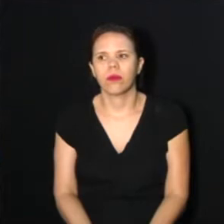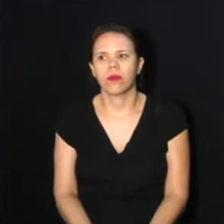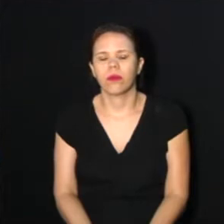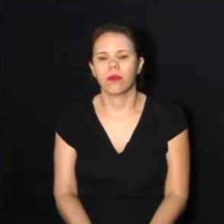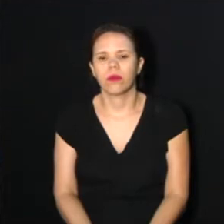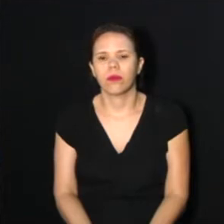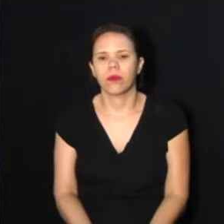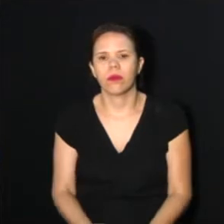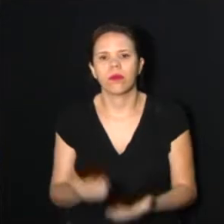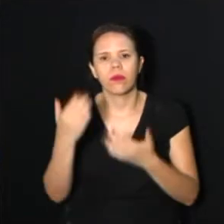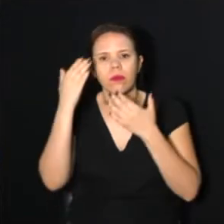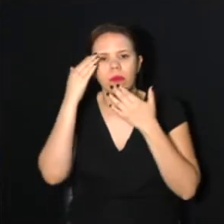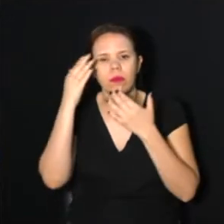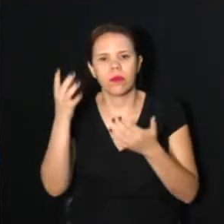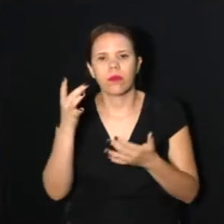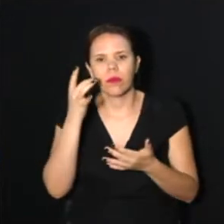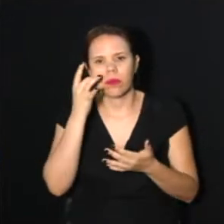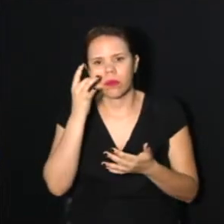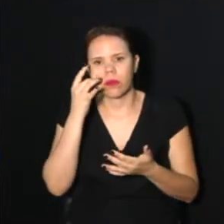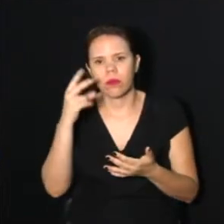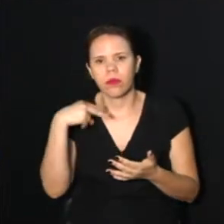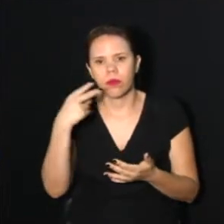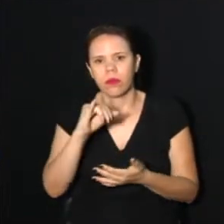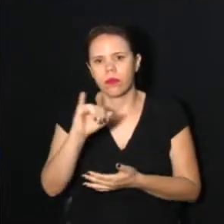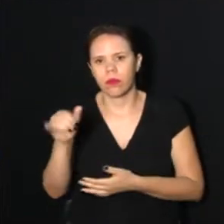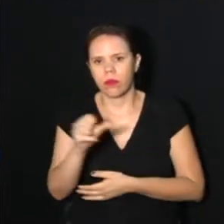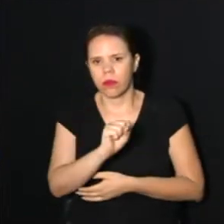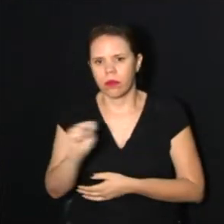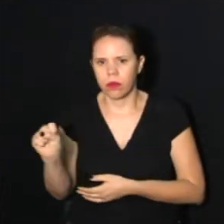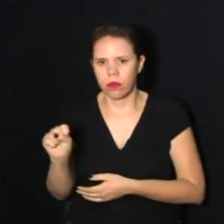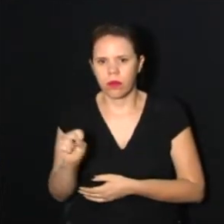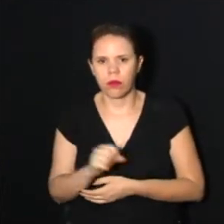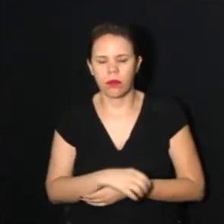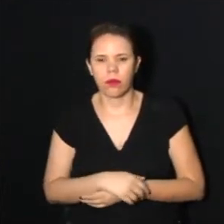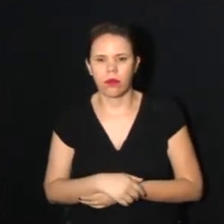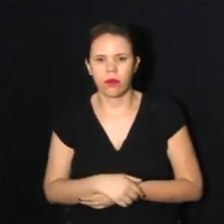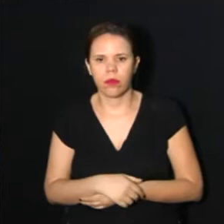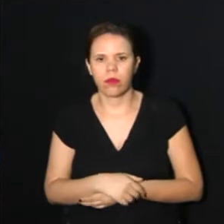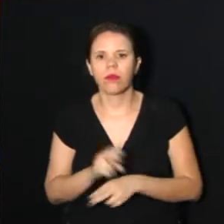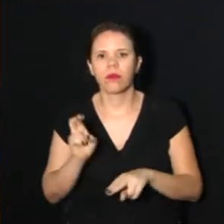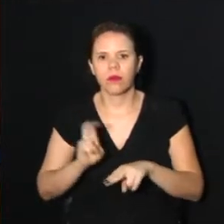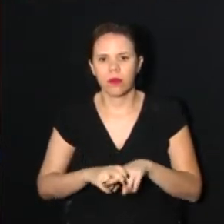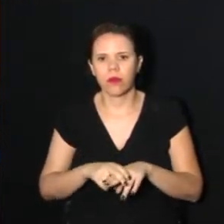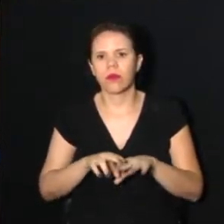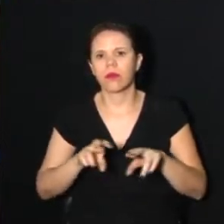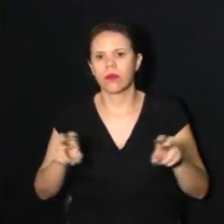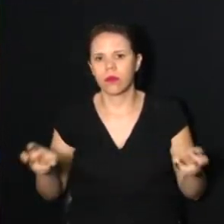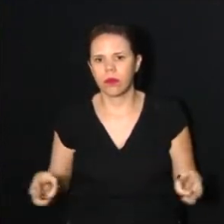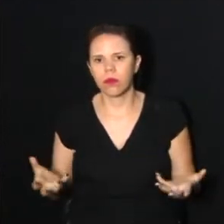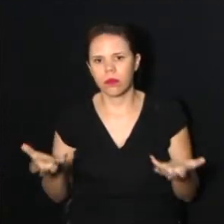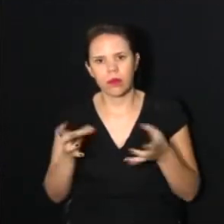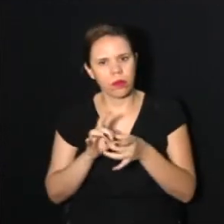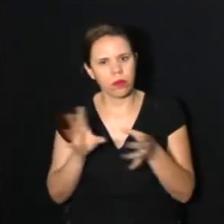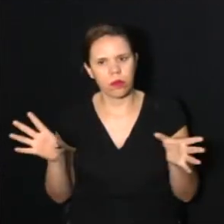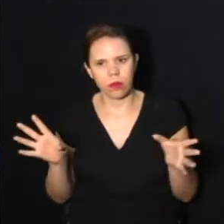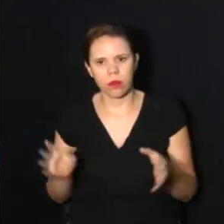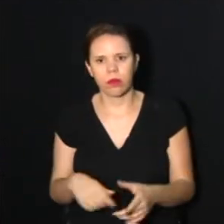Quero agradecer a presença do vereador Jota Silva. Tenha seu assento com a mesa de extensão dos trabalhos da